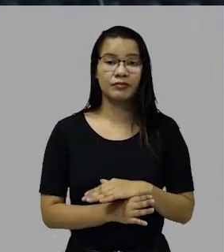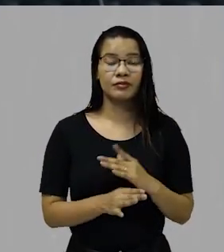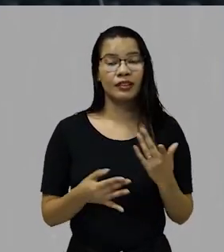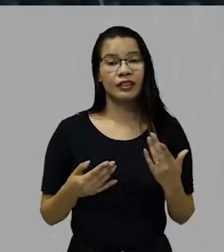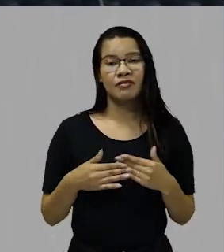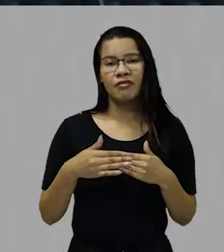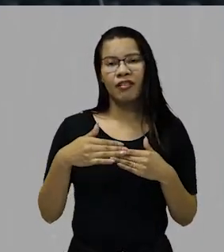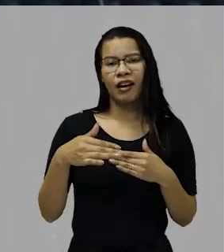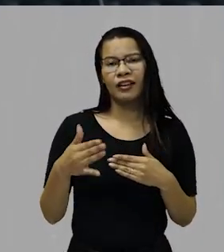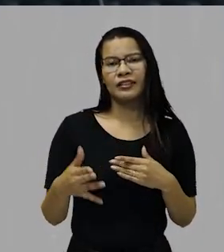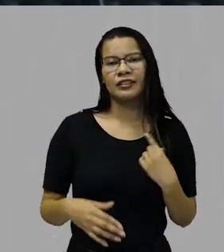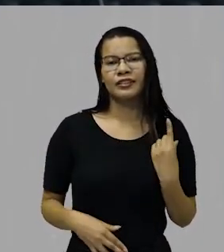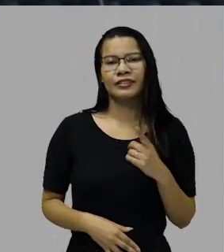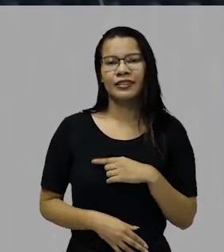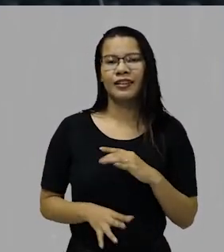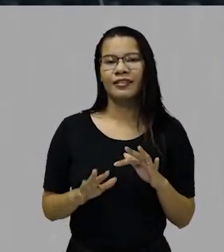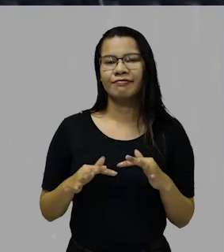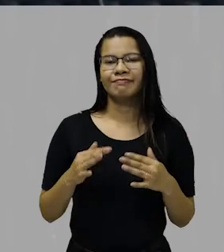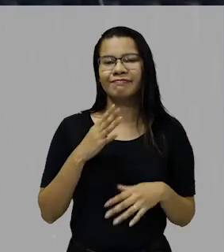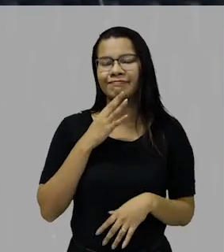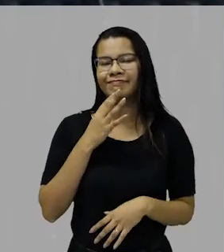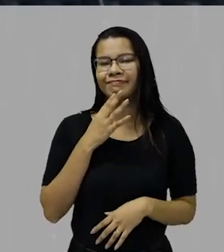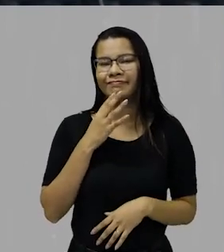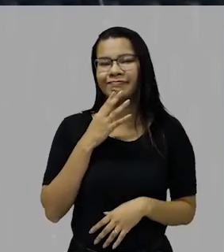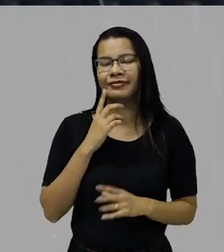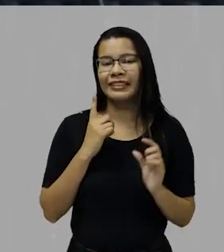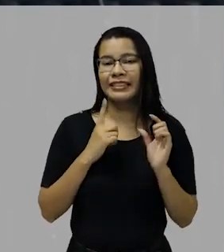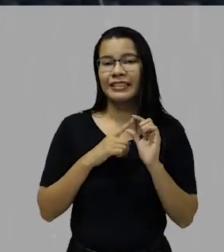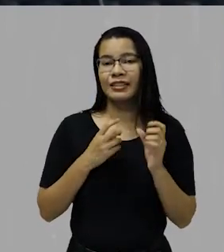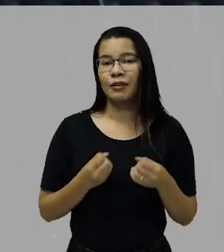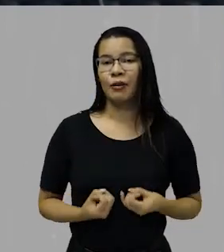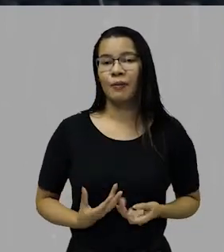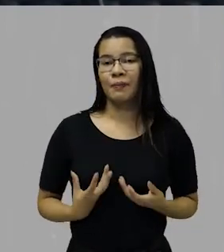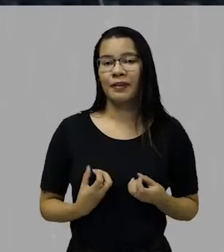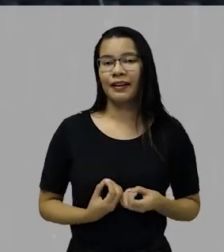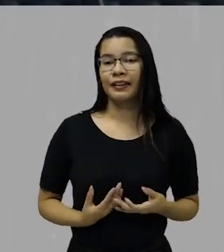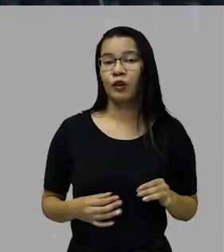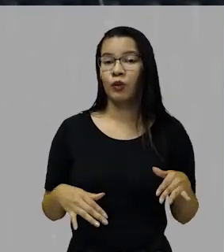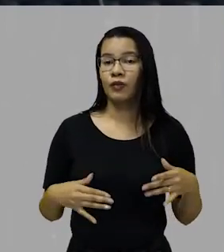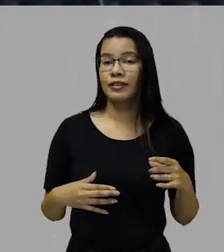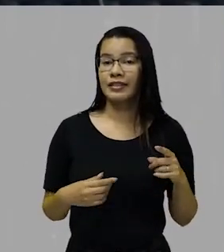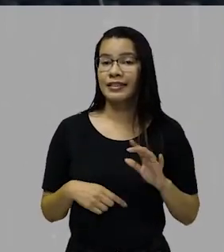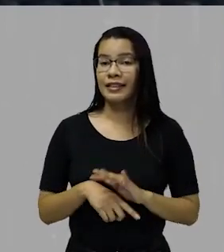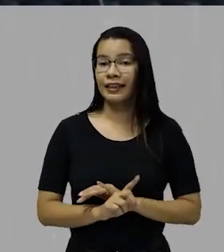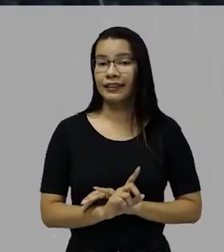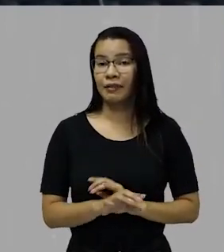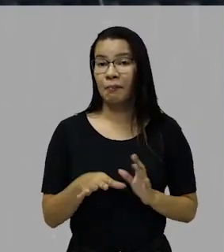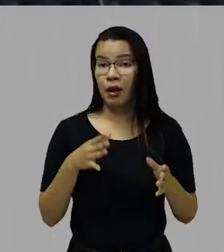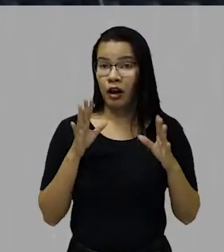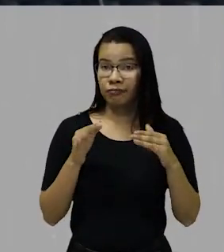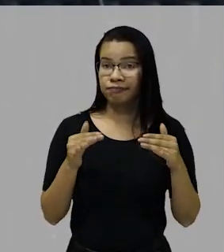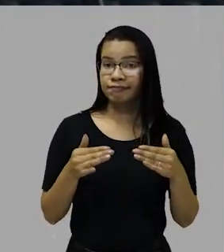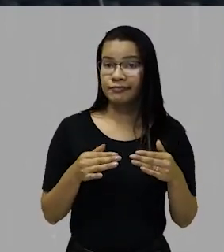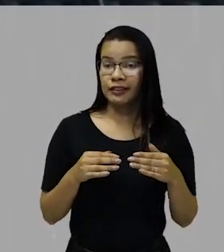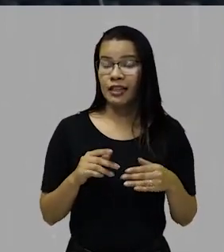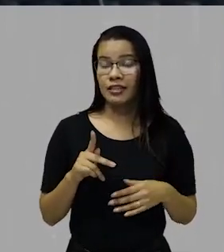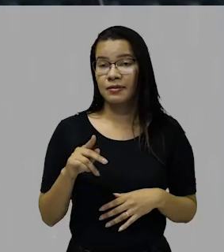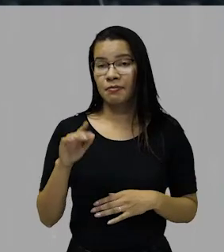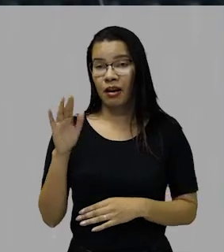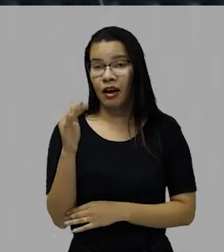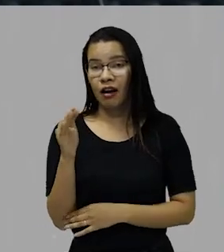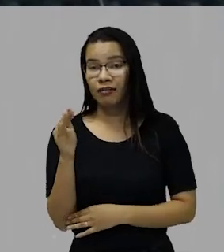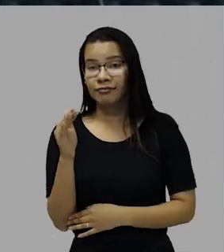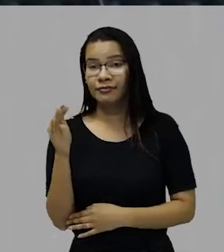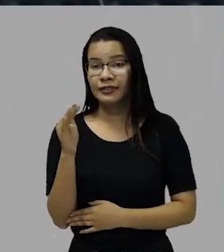E aí a gente vai se familiarizando com essas expressões, tá? Quando você sair por aí, preste atenção nas placas,